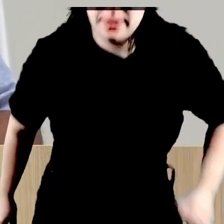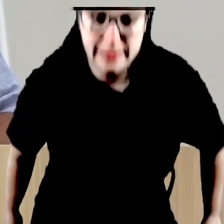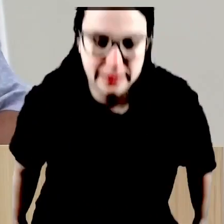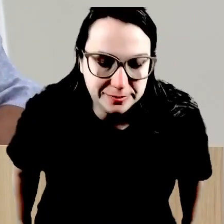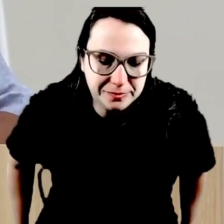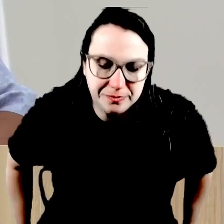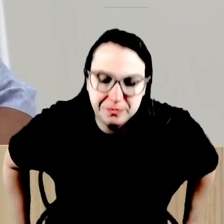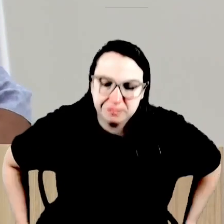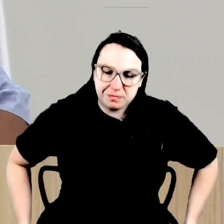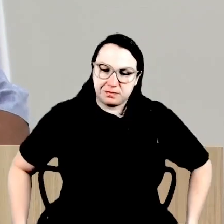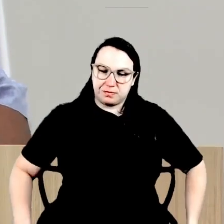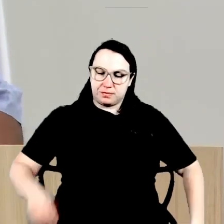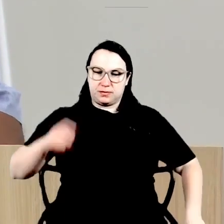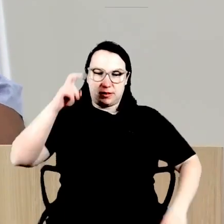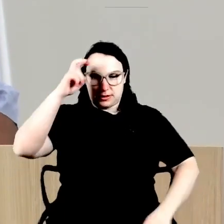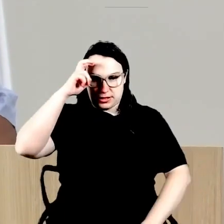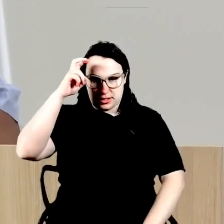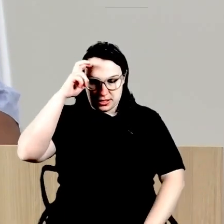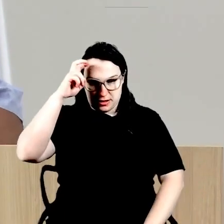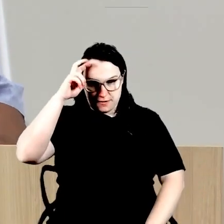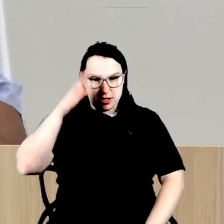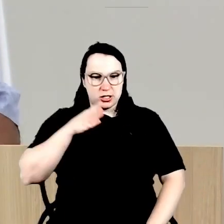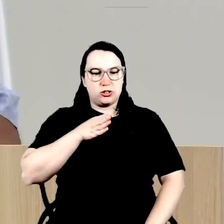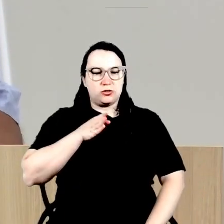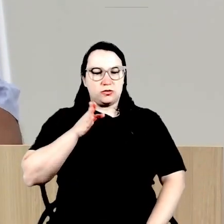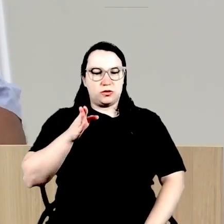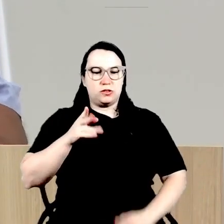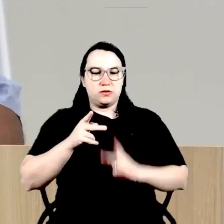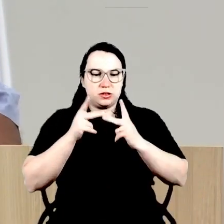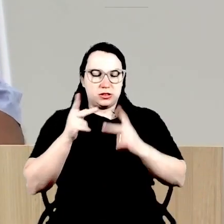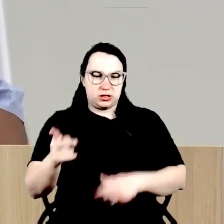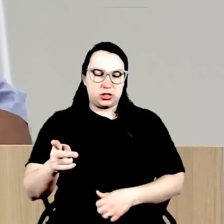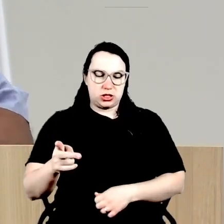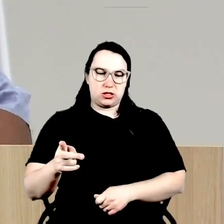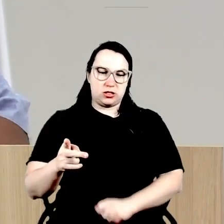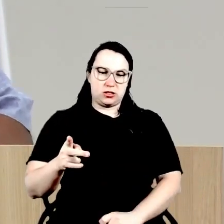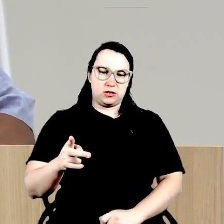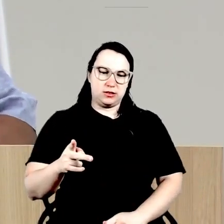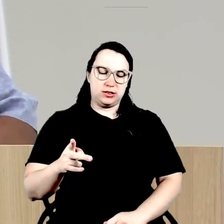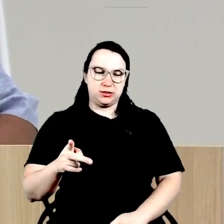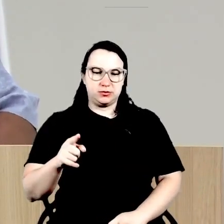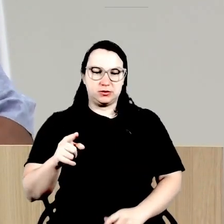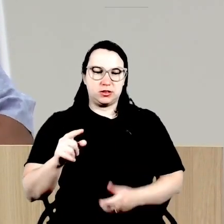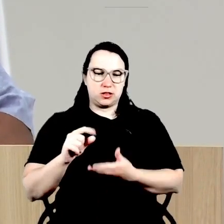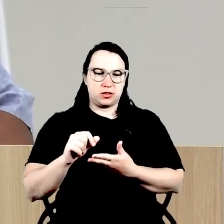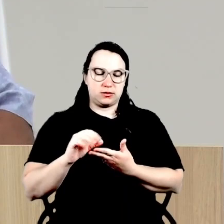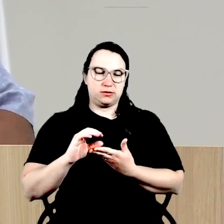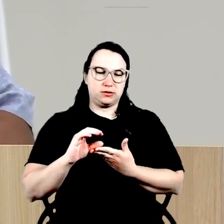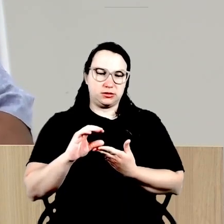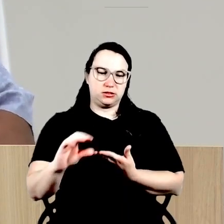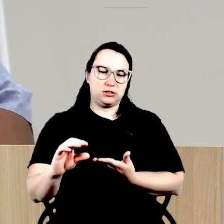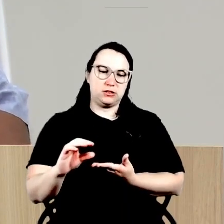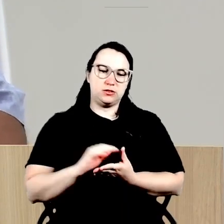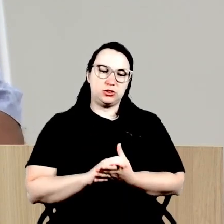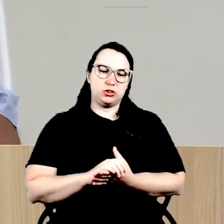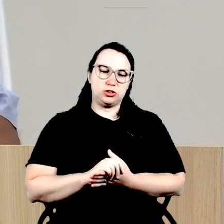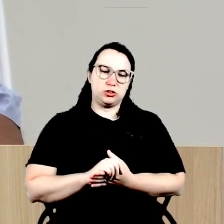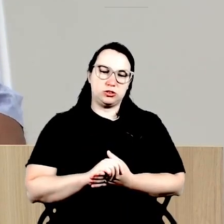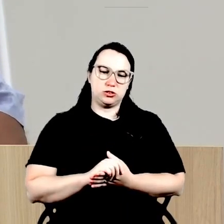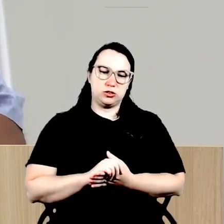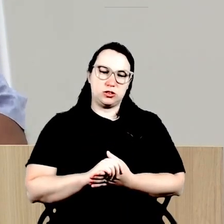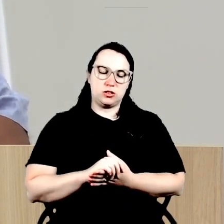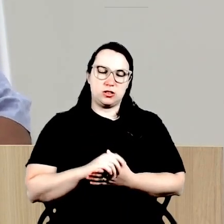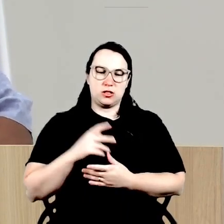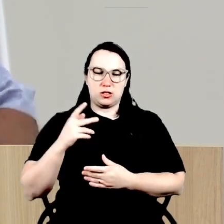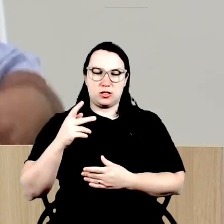Rancho Alegre ao empresário de fora da cidade sor osvanir que está investindo ali em em pisicultura e